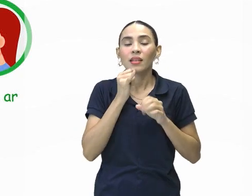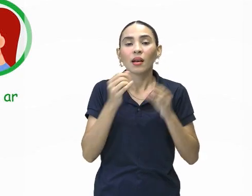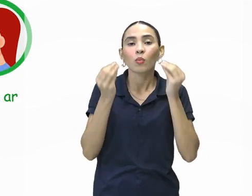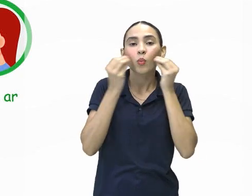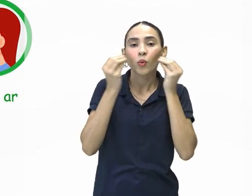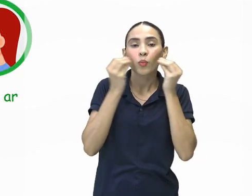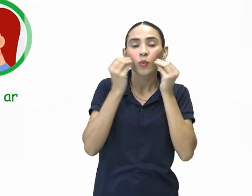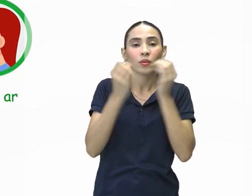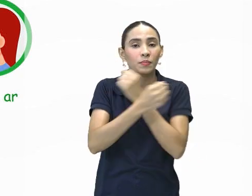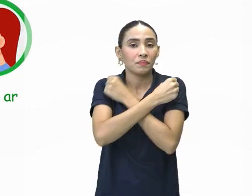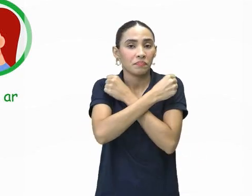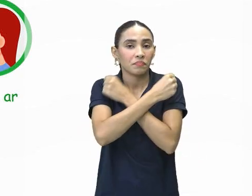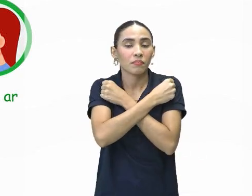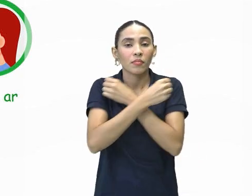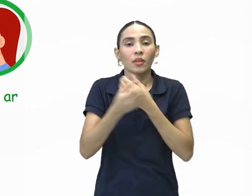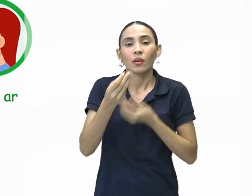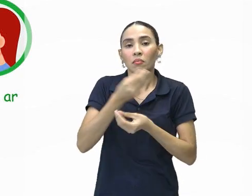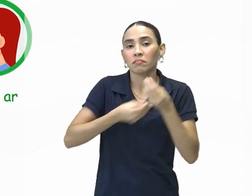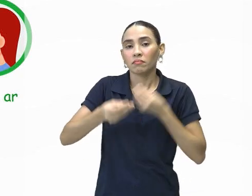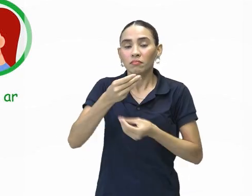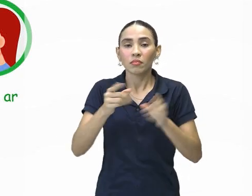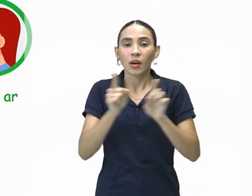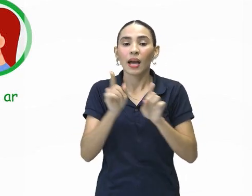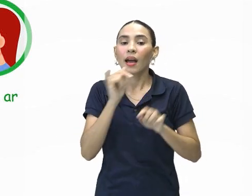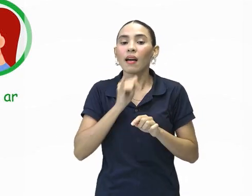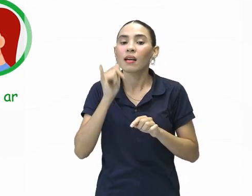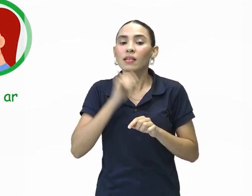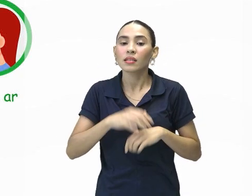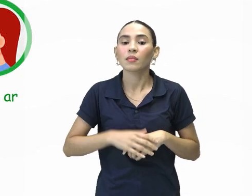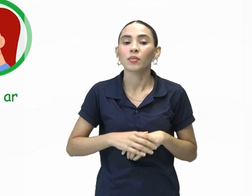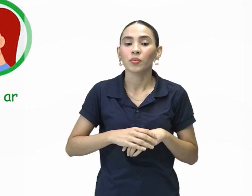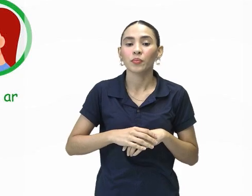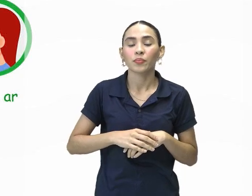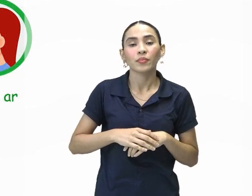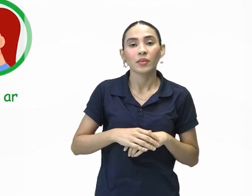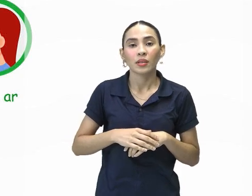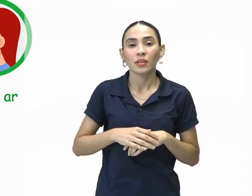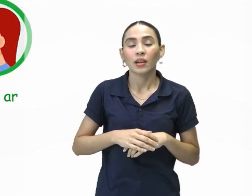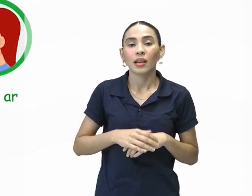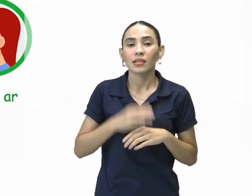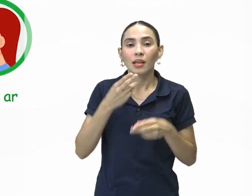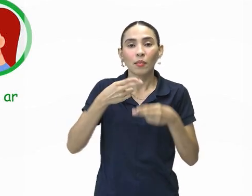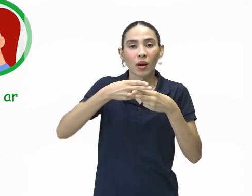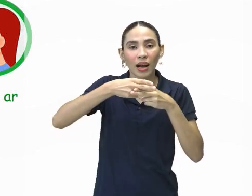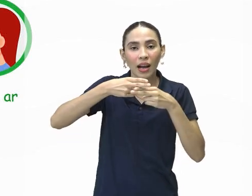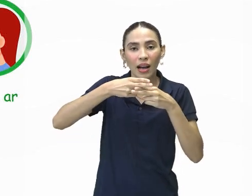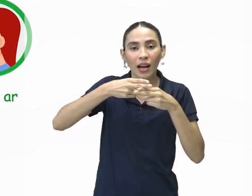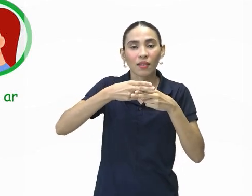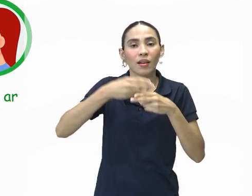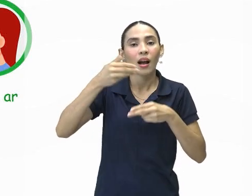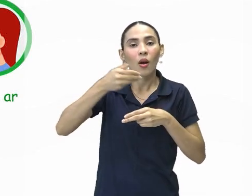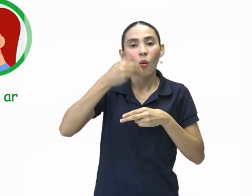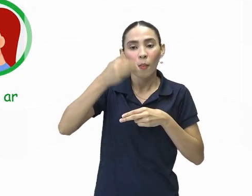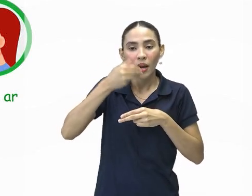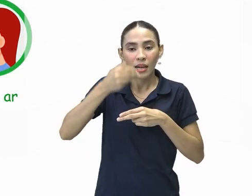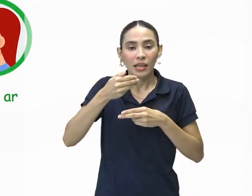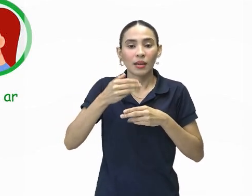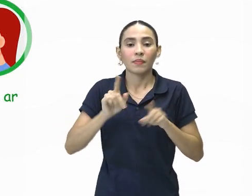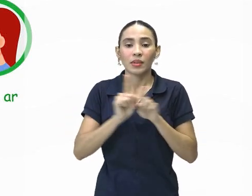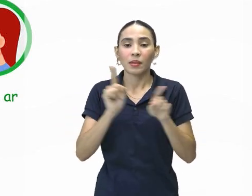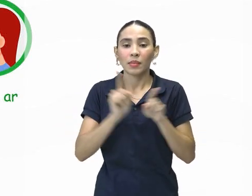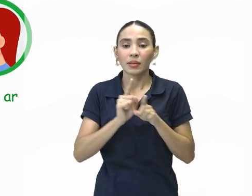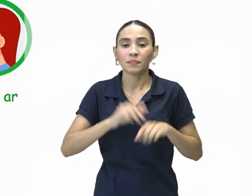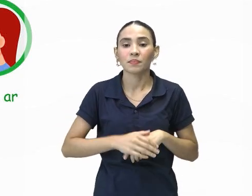beijos, compartilhamento de objetos pessoais como utensílios aí de talheres, copos, pratos,